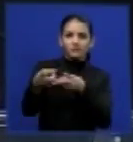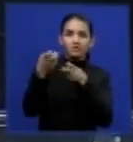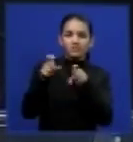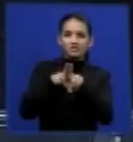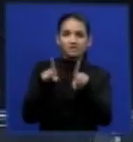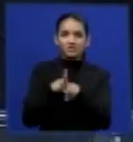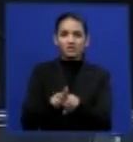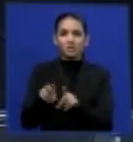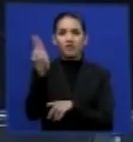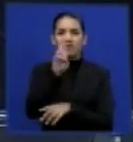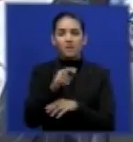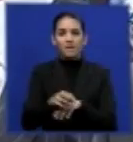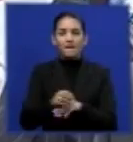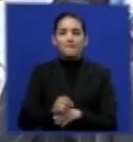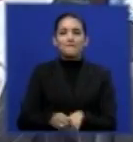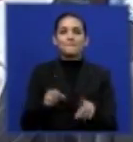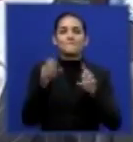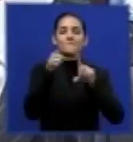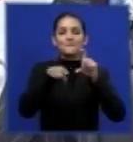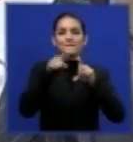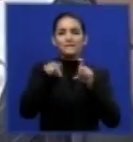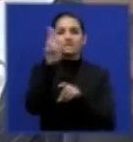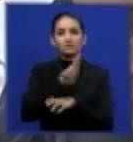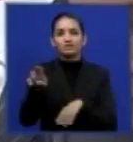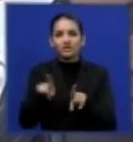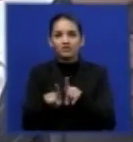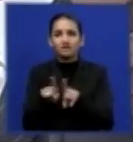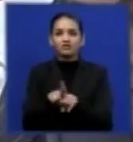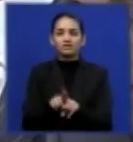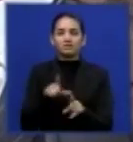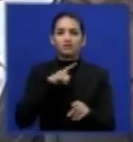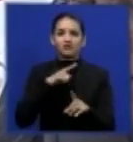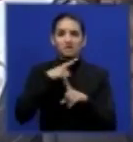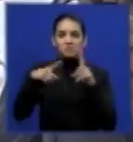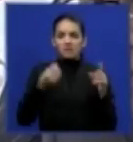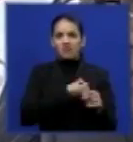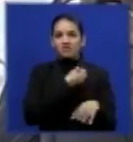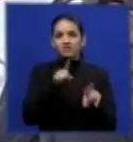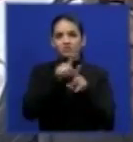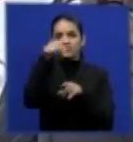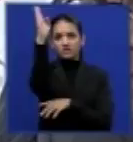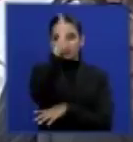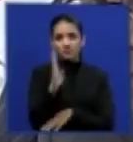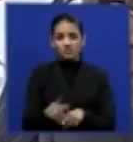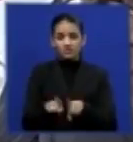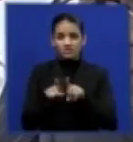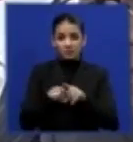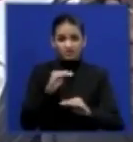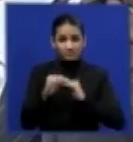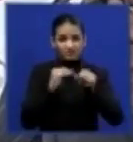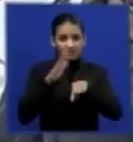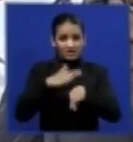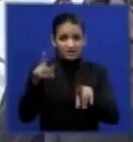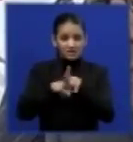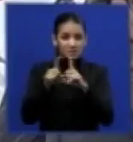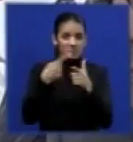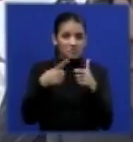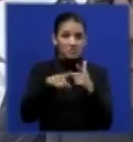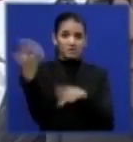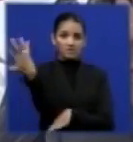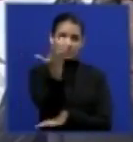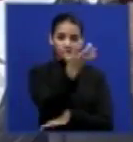remoldados que tem a metade da vida útil dos pneus novos fabricados no Brasil aumenta consideravelmente o volume de resíduos e o passivo Ambiental do